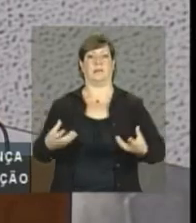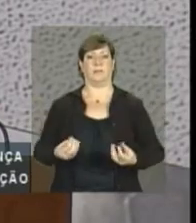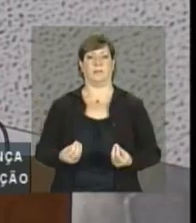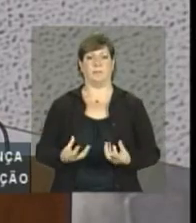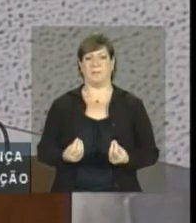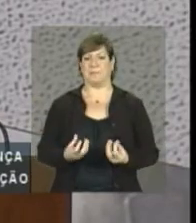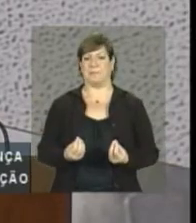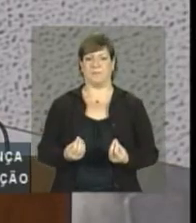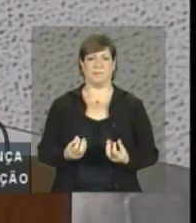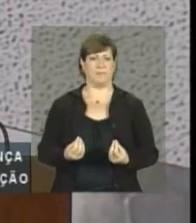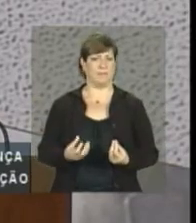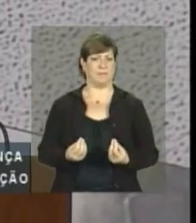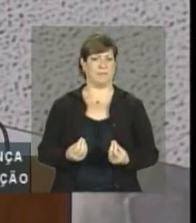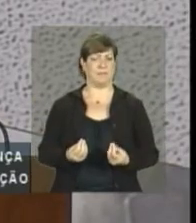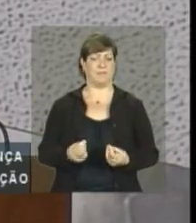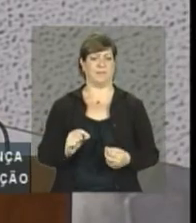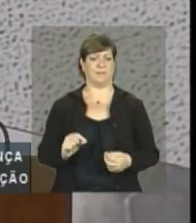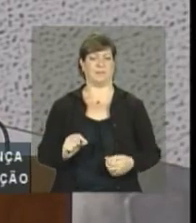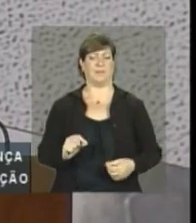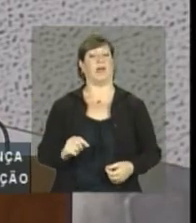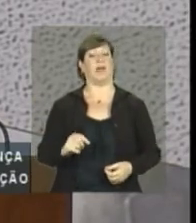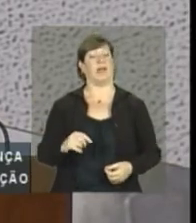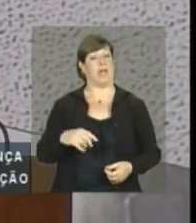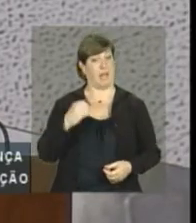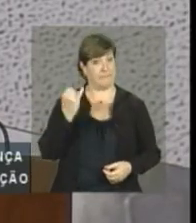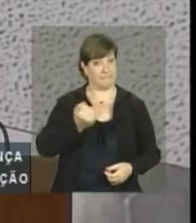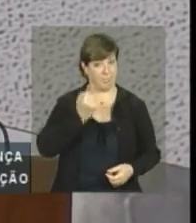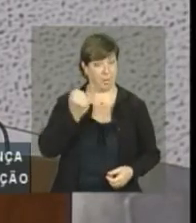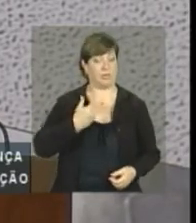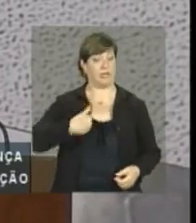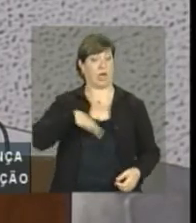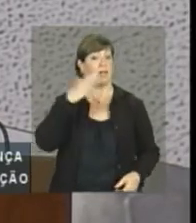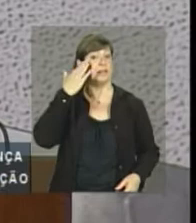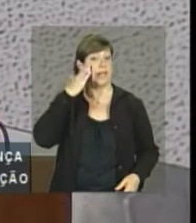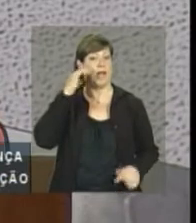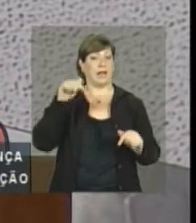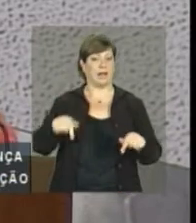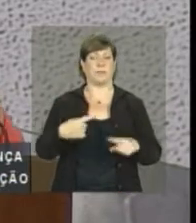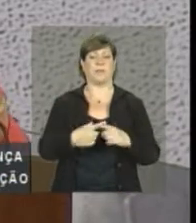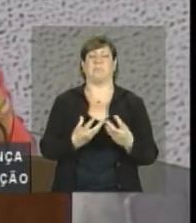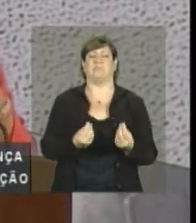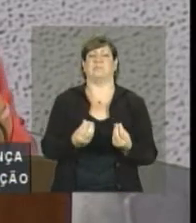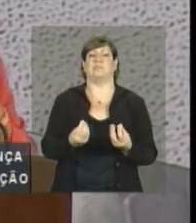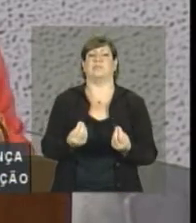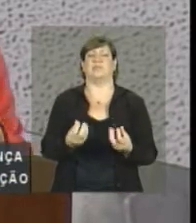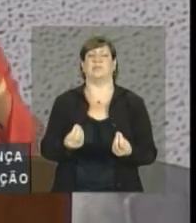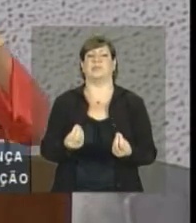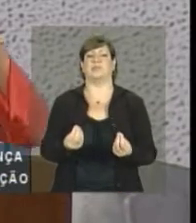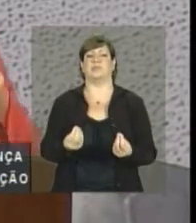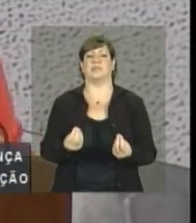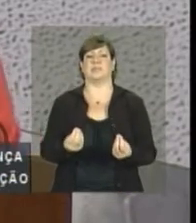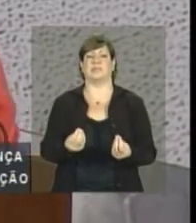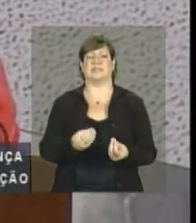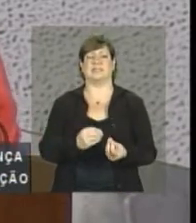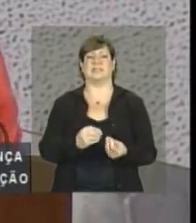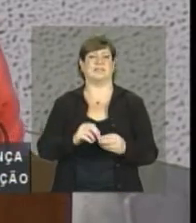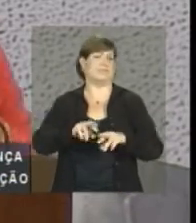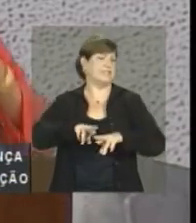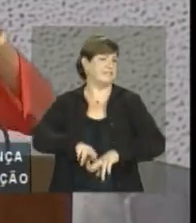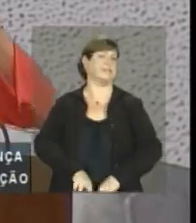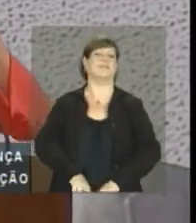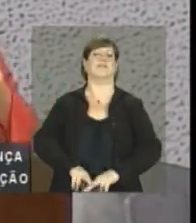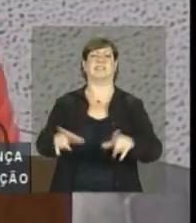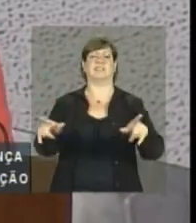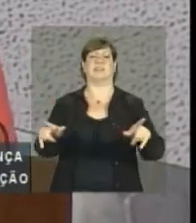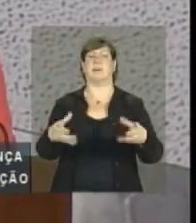de forma muito, é importante que a gente perceba isso, muito adversa,